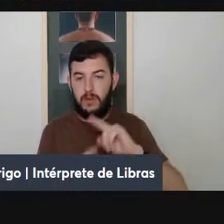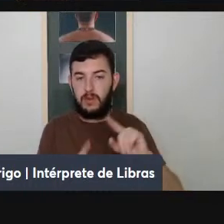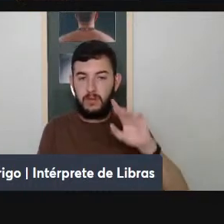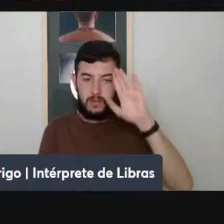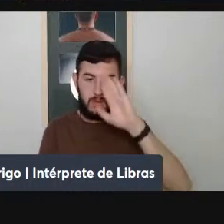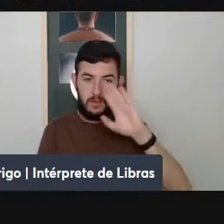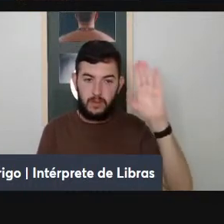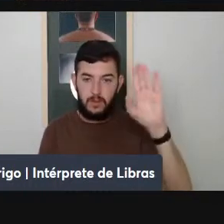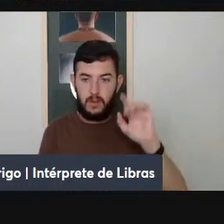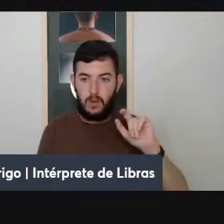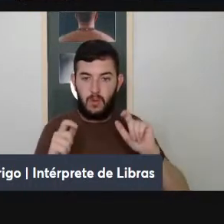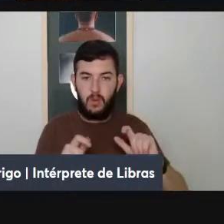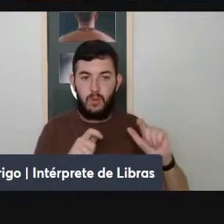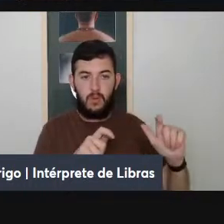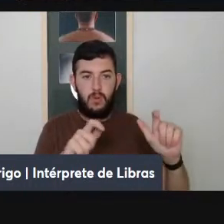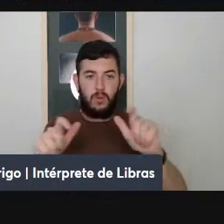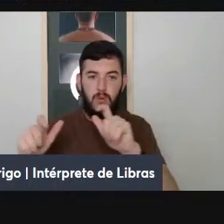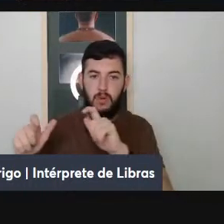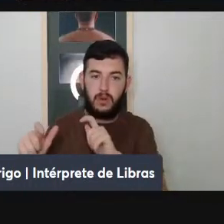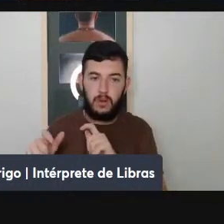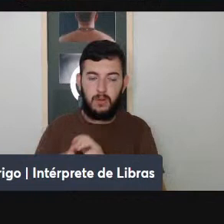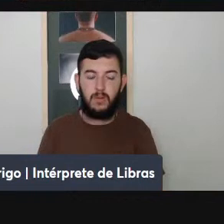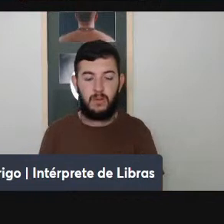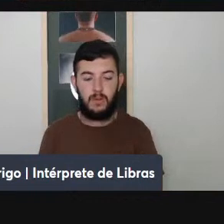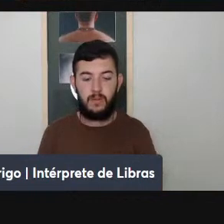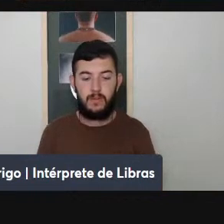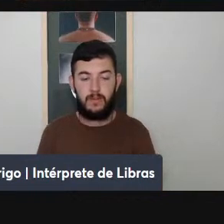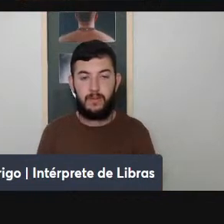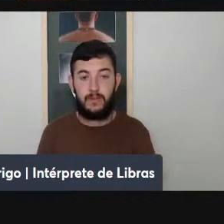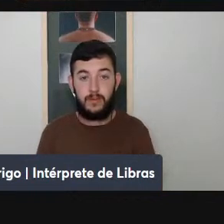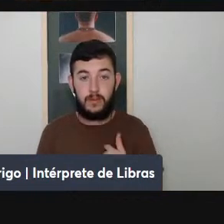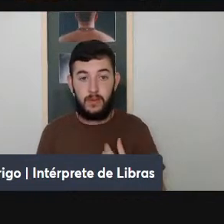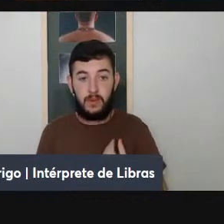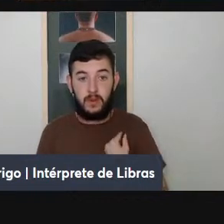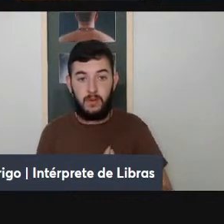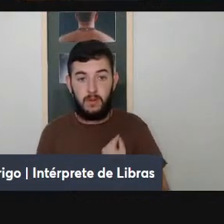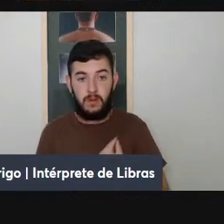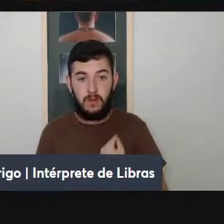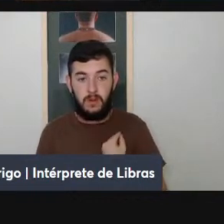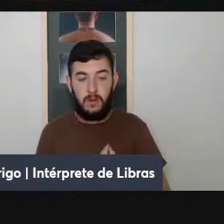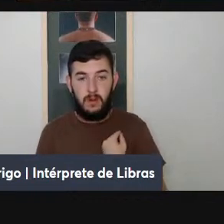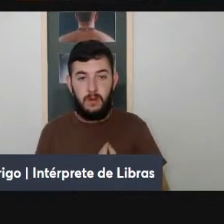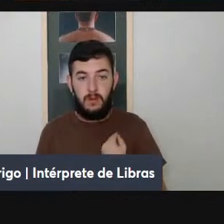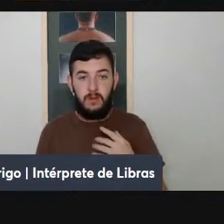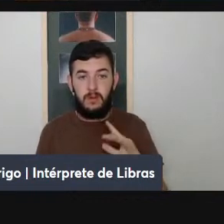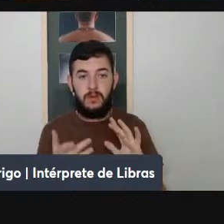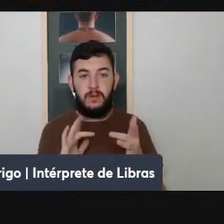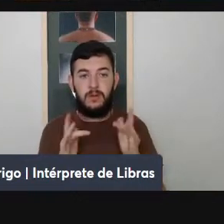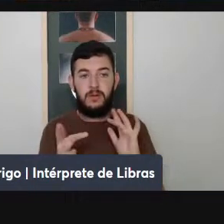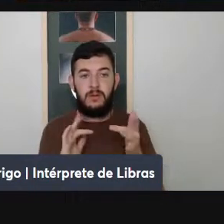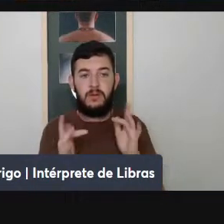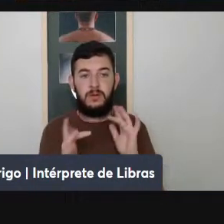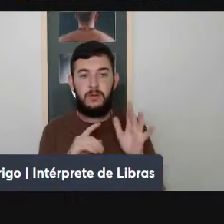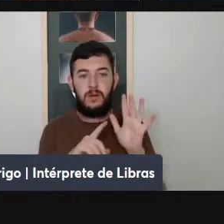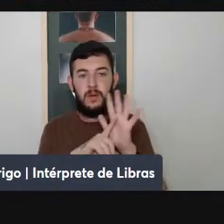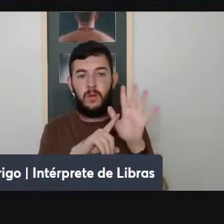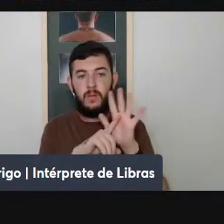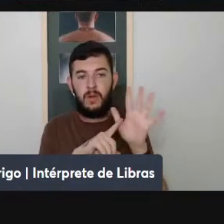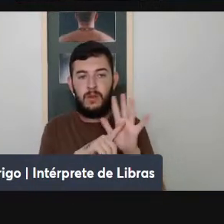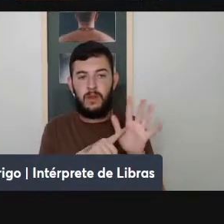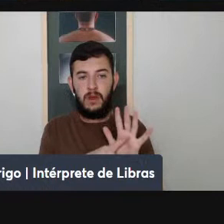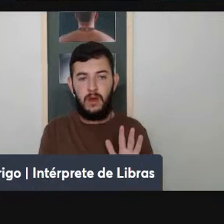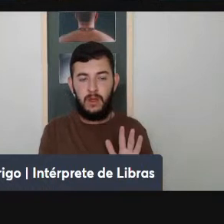fontes locais. E eu estive em contato com pesquisas, né,